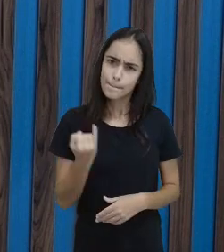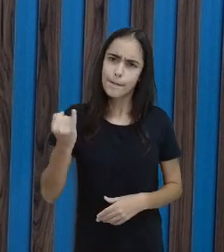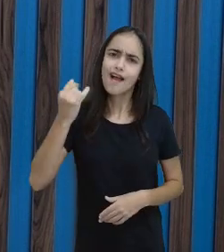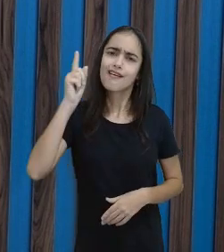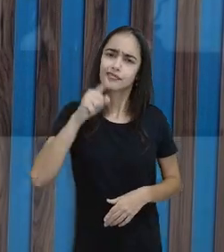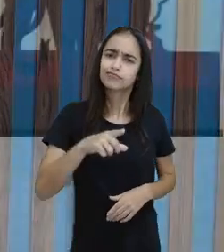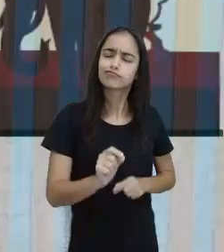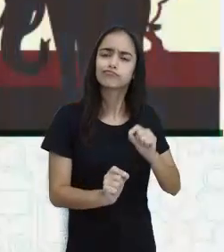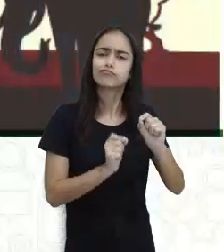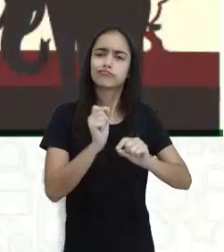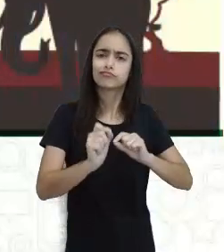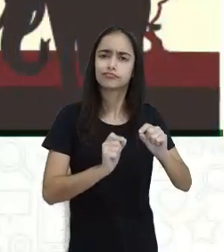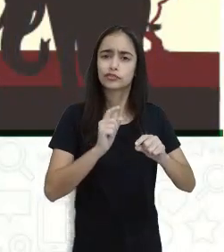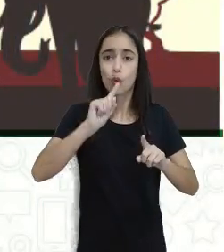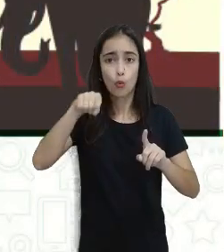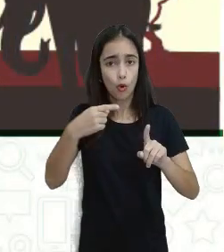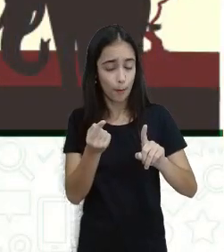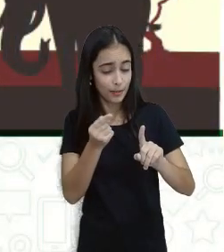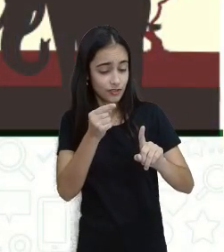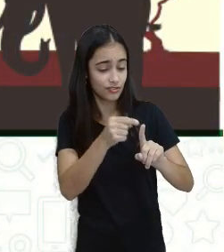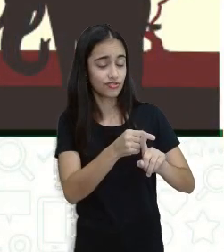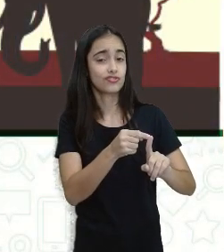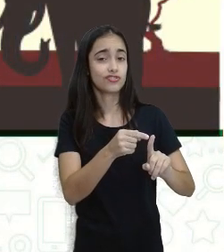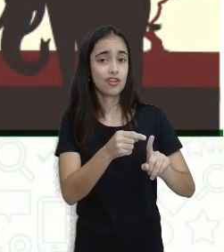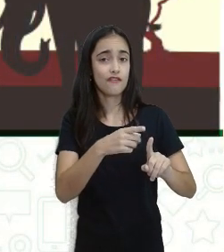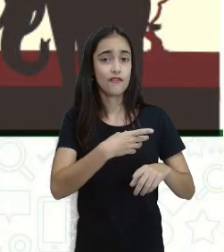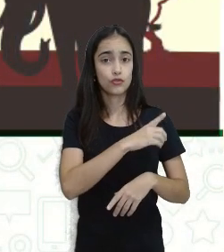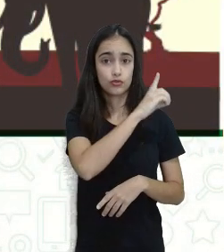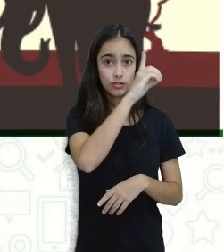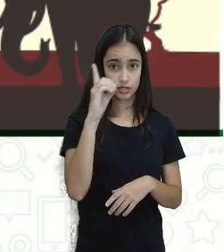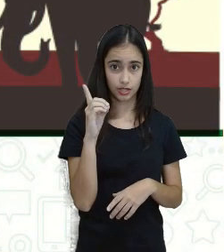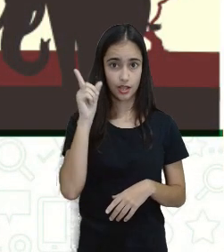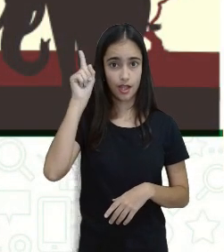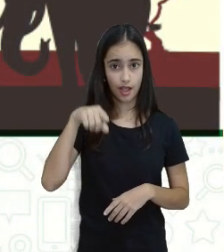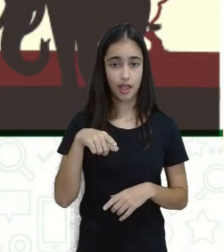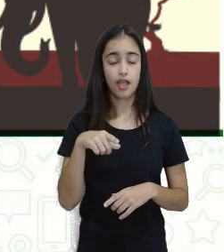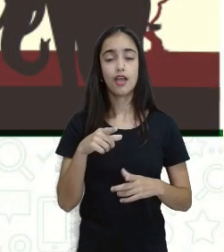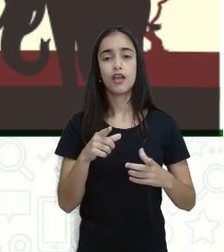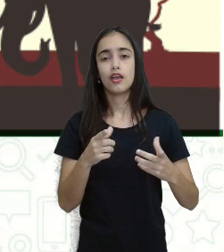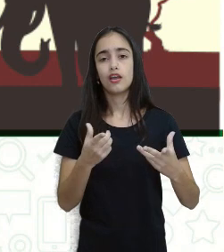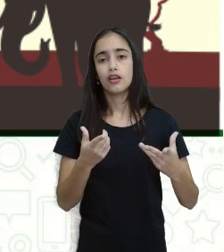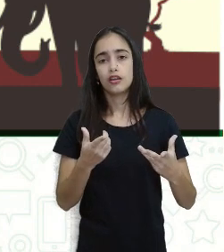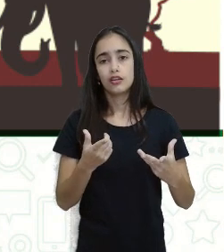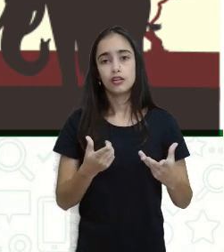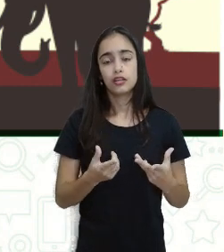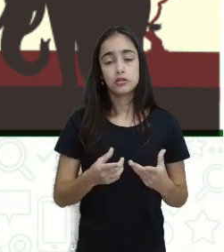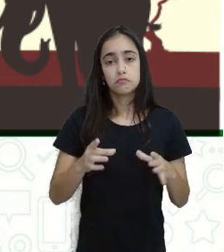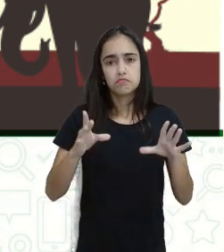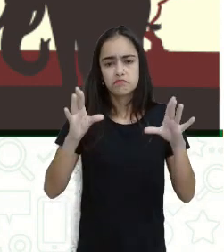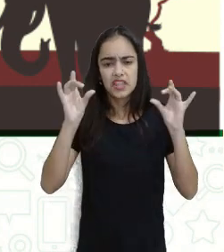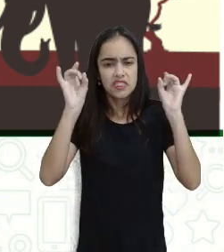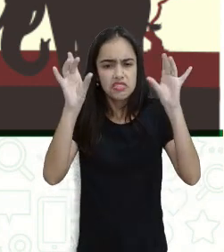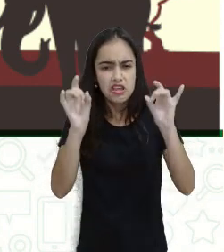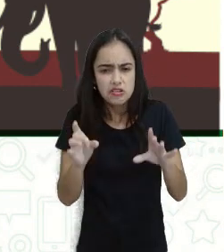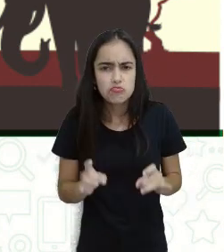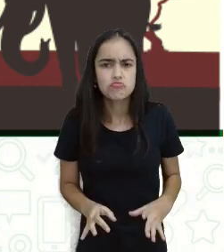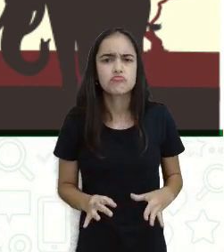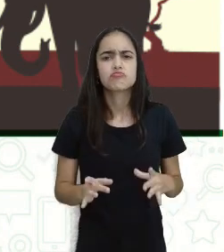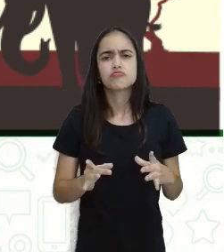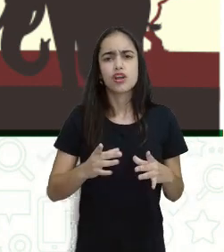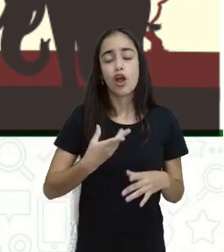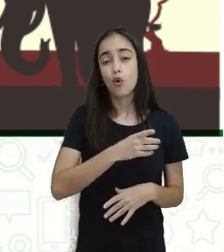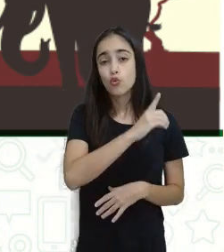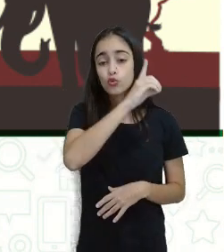o objetivo, né, da data, né, é dedicar-se àquele dia